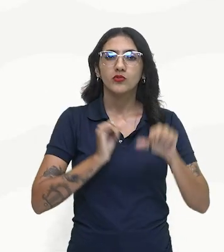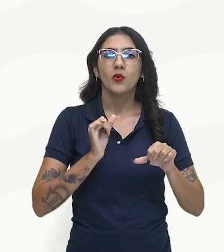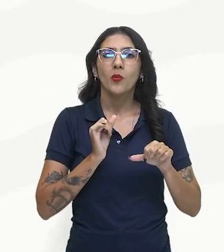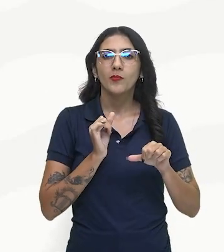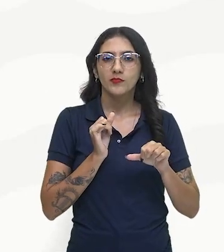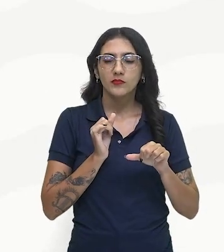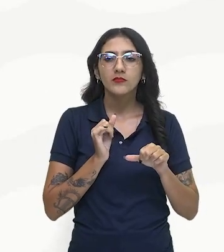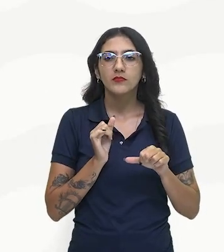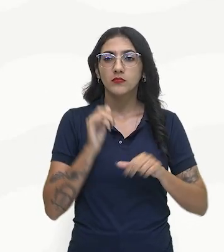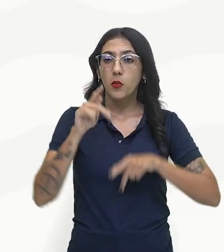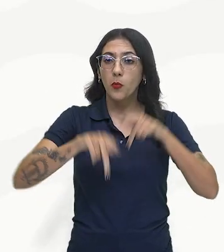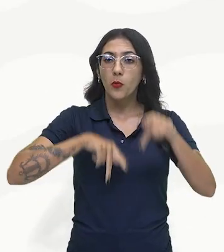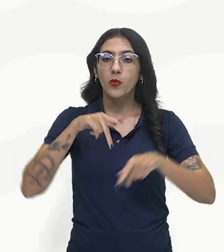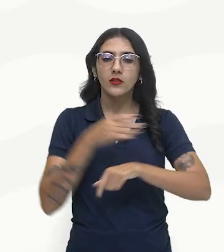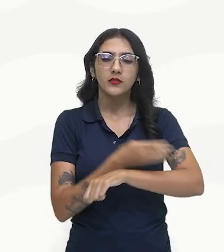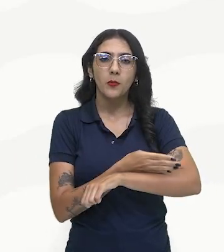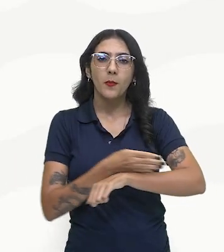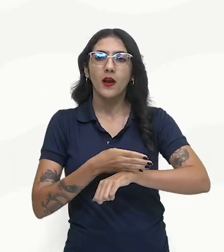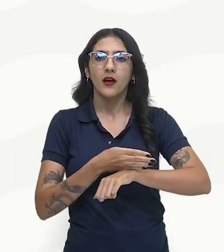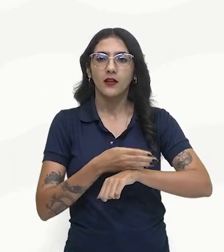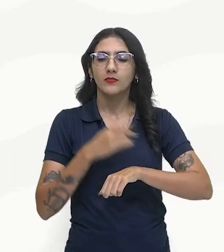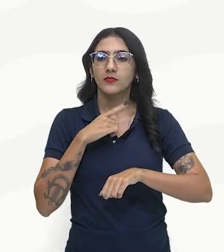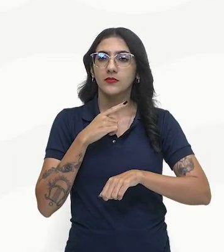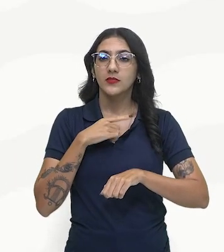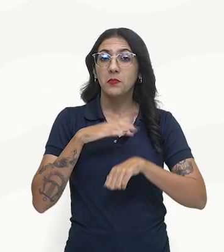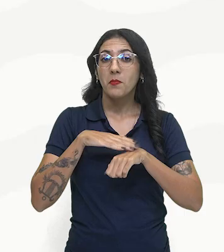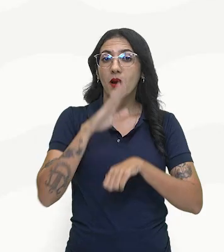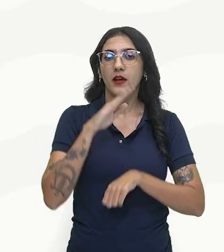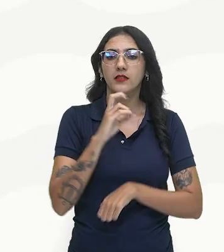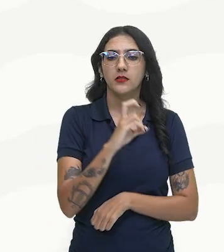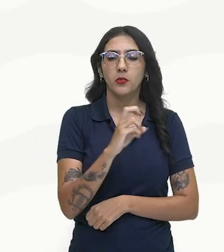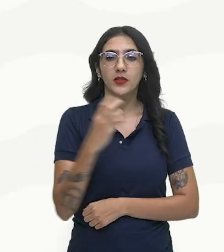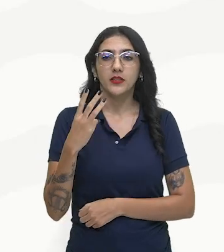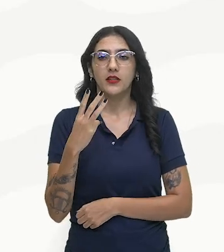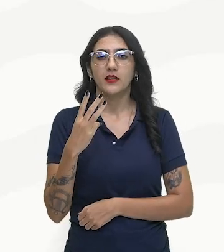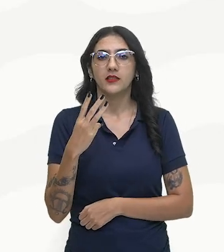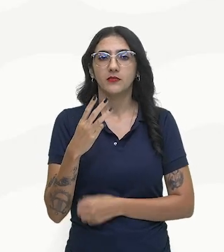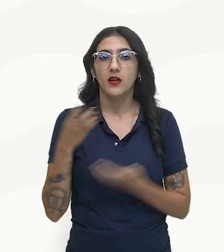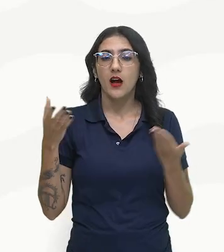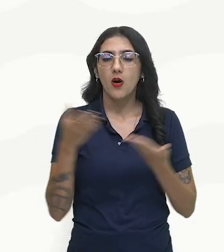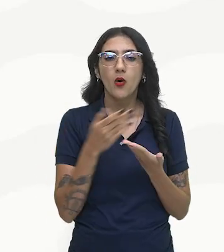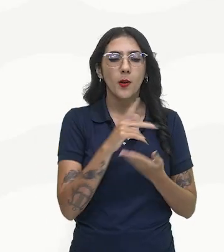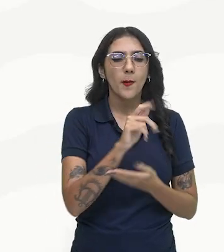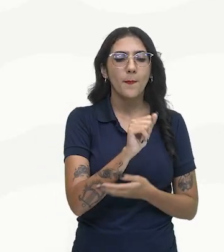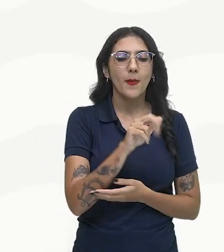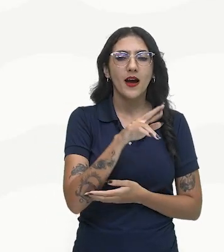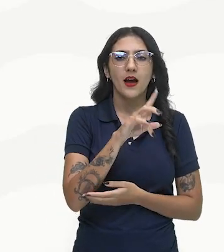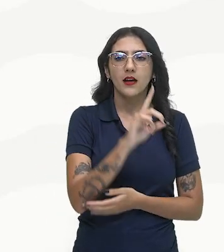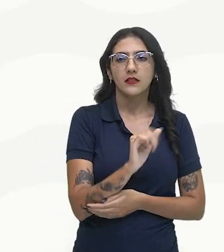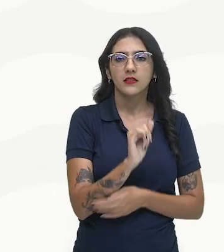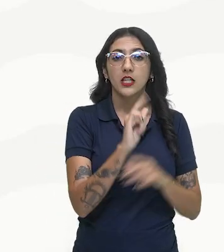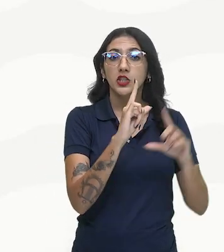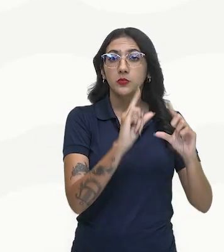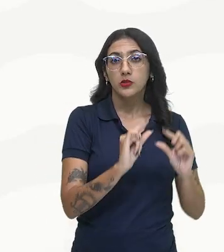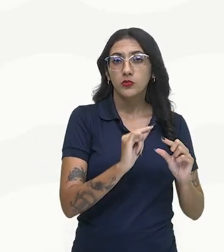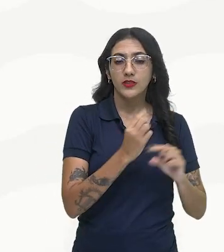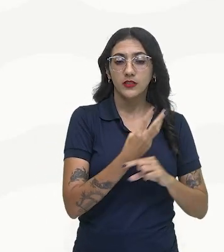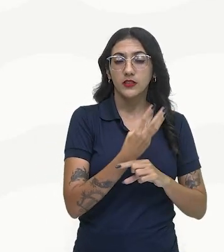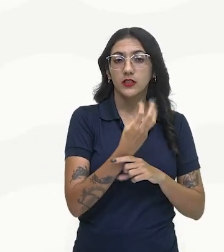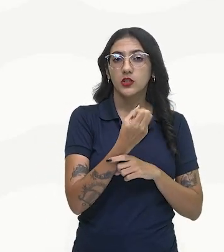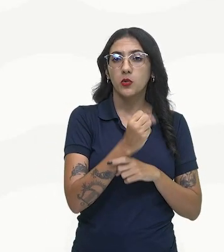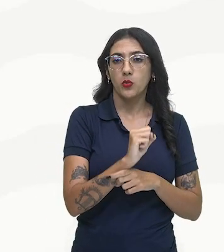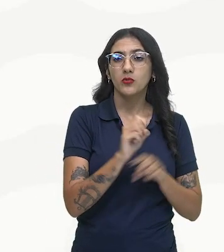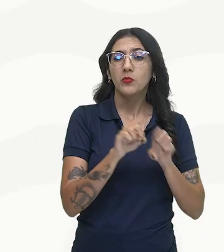população branca, né? Que aumenta para 53%, enquanto a população parda diminui para 38%, mas a gente